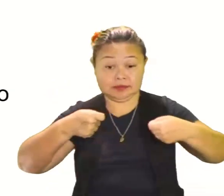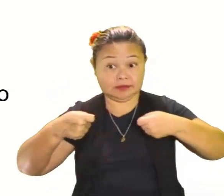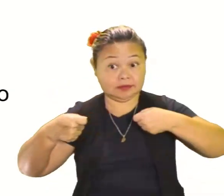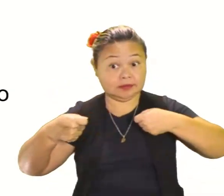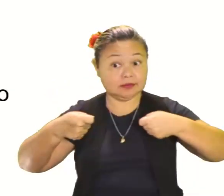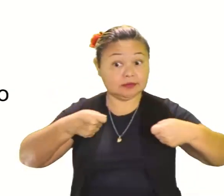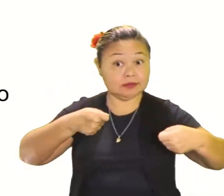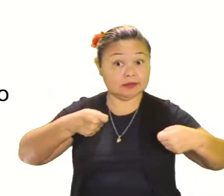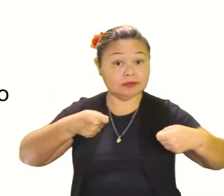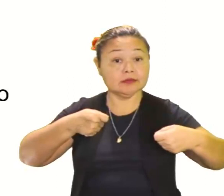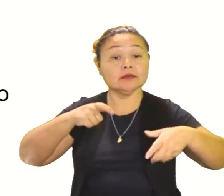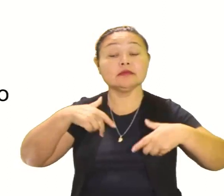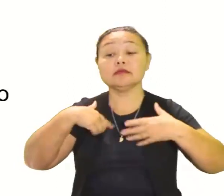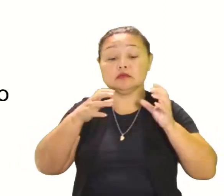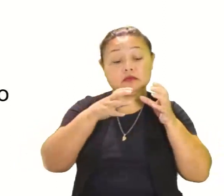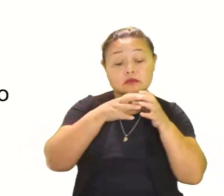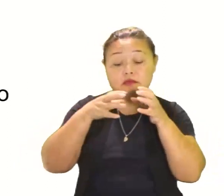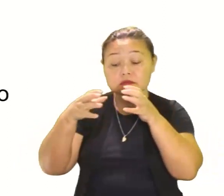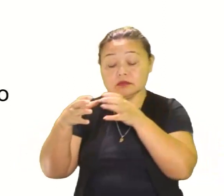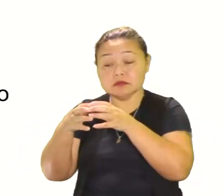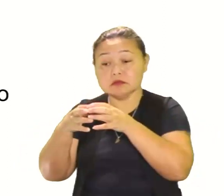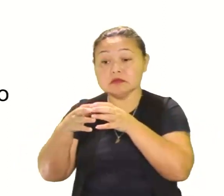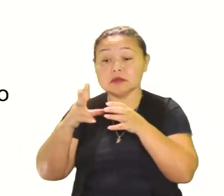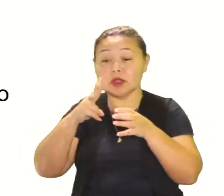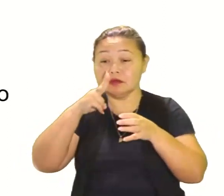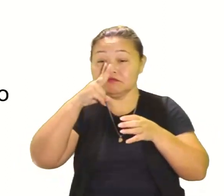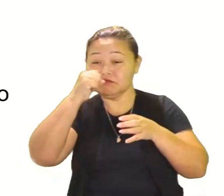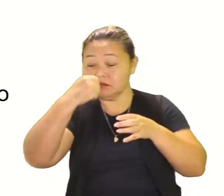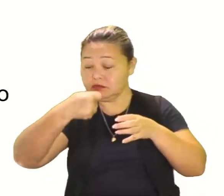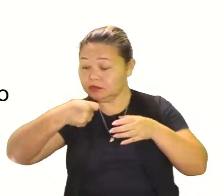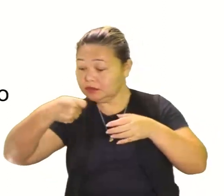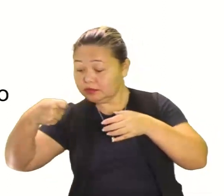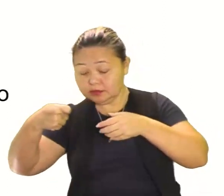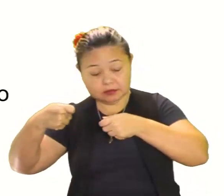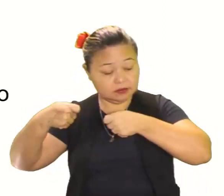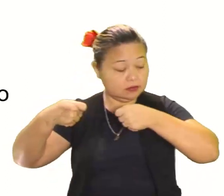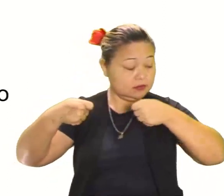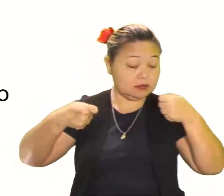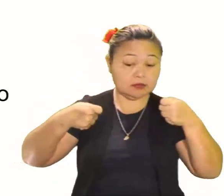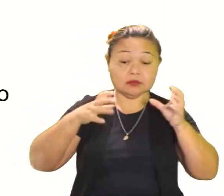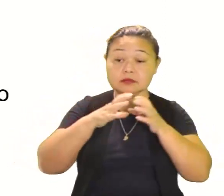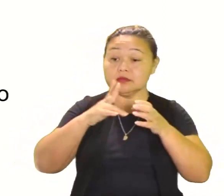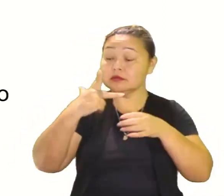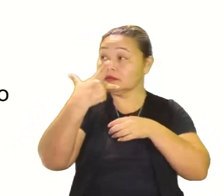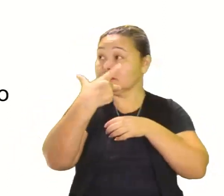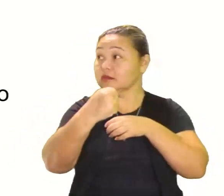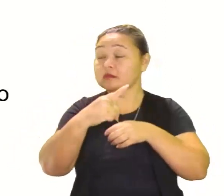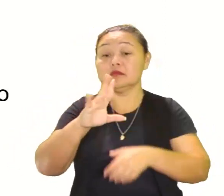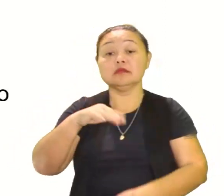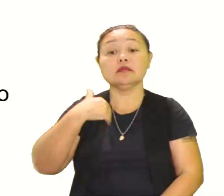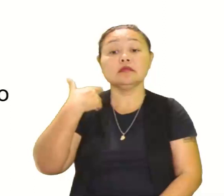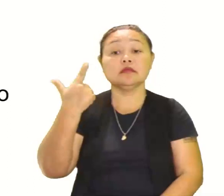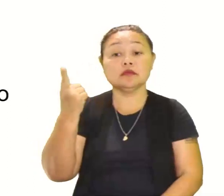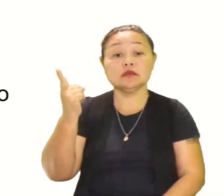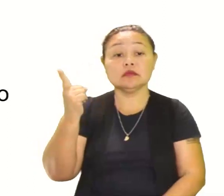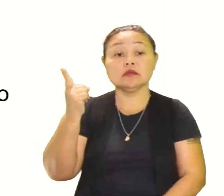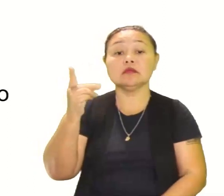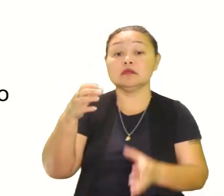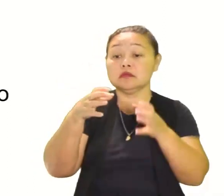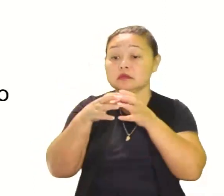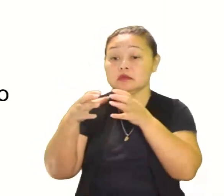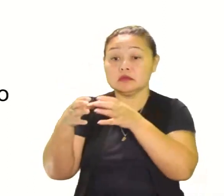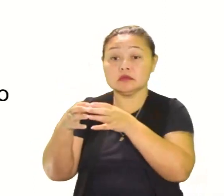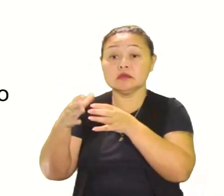o cabo de guerra, onde dois grupos ficam medindo forças para ver qual é o grupo vencedor. Sobre esses